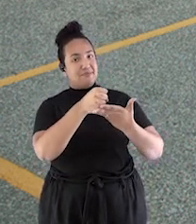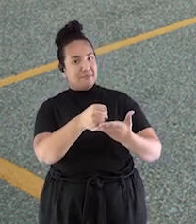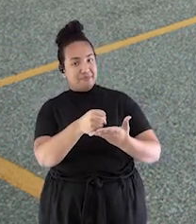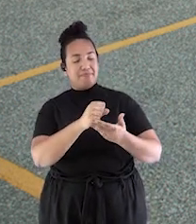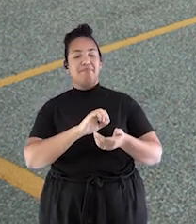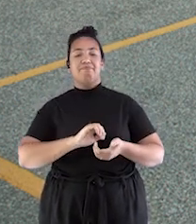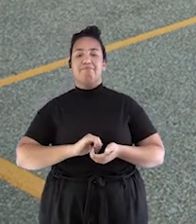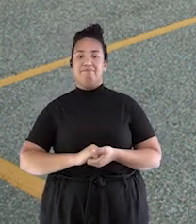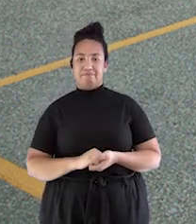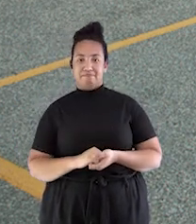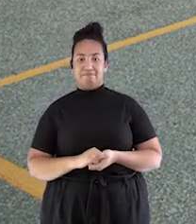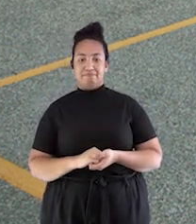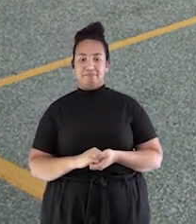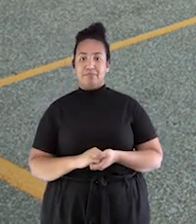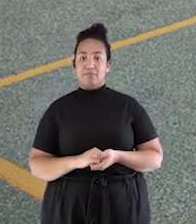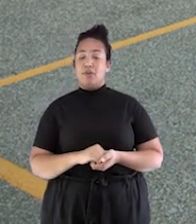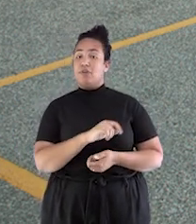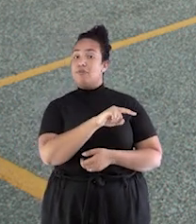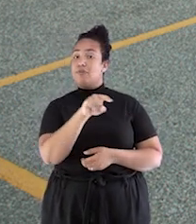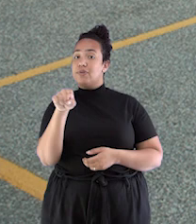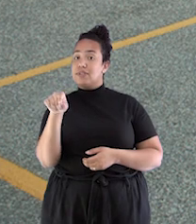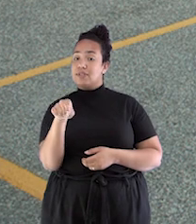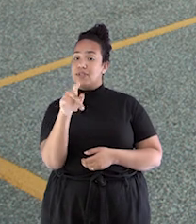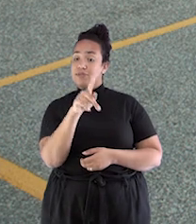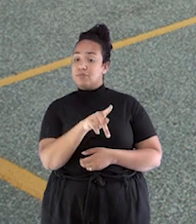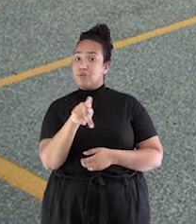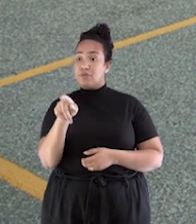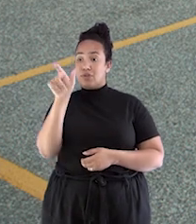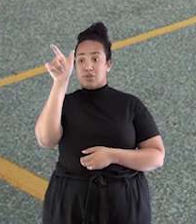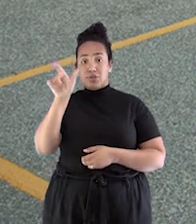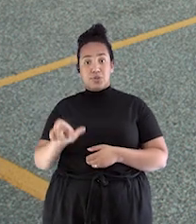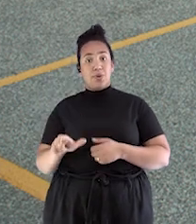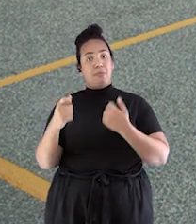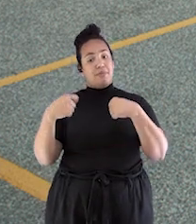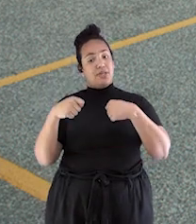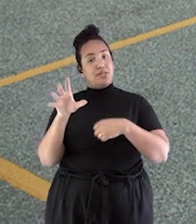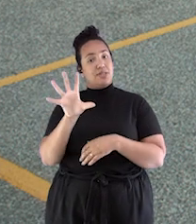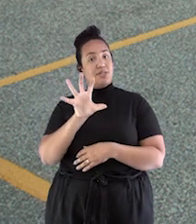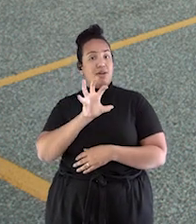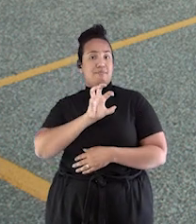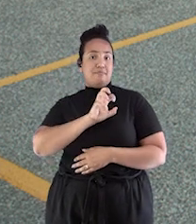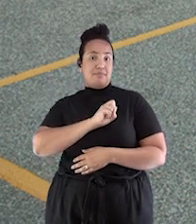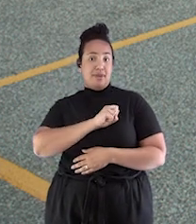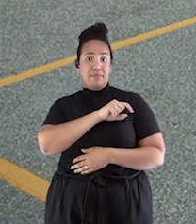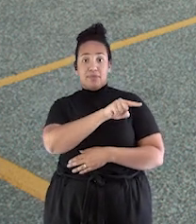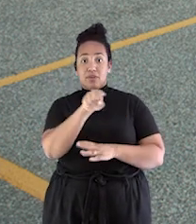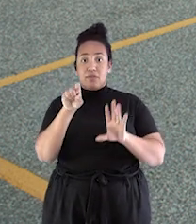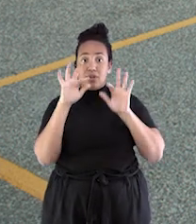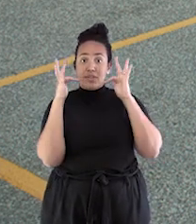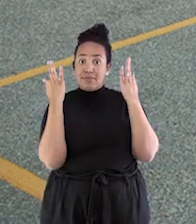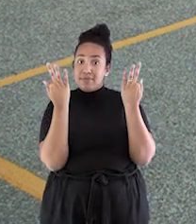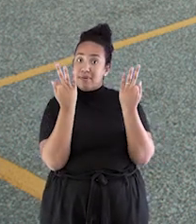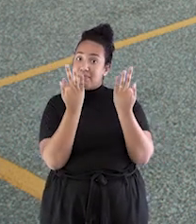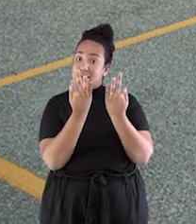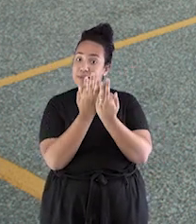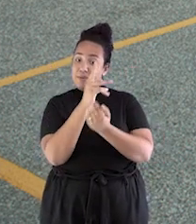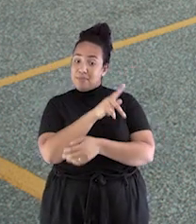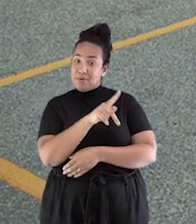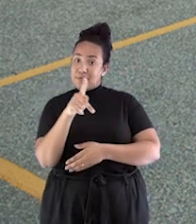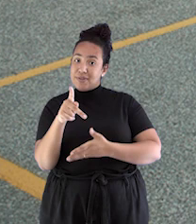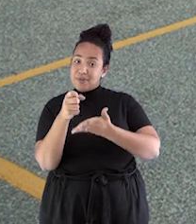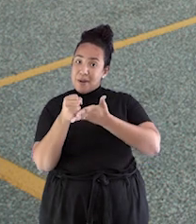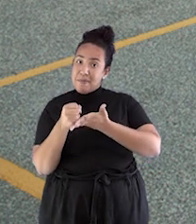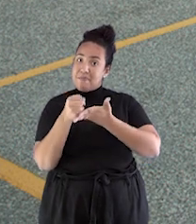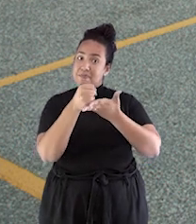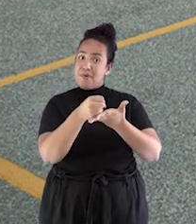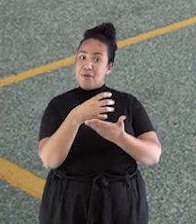professor. Crianças, ame seu professor. Famílias, tenha o professor como um aliado no desenvolvimento